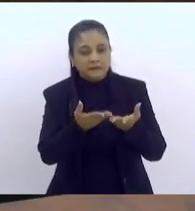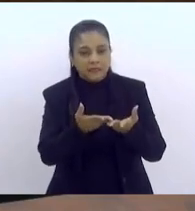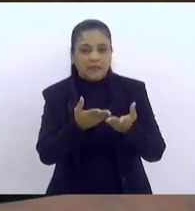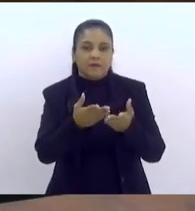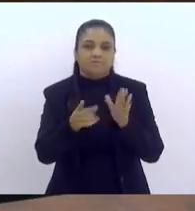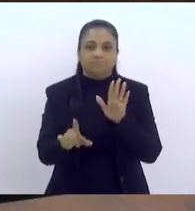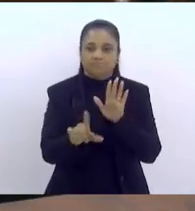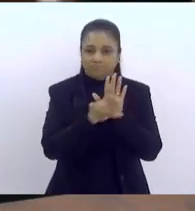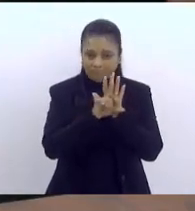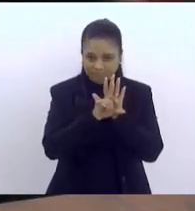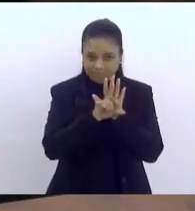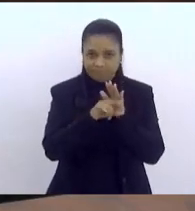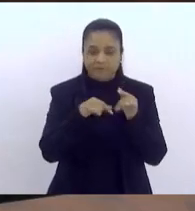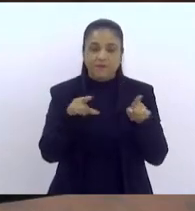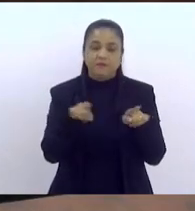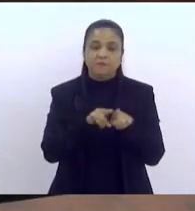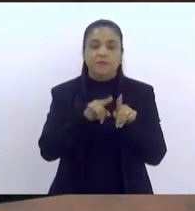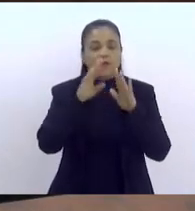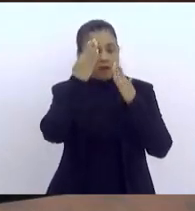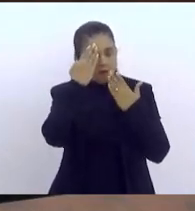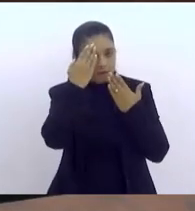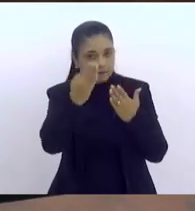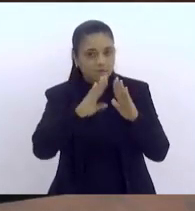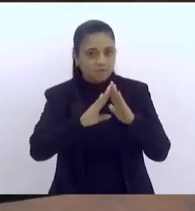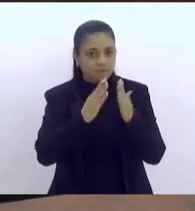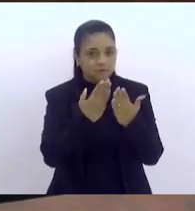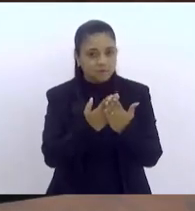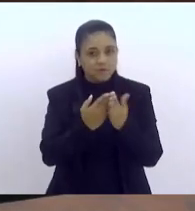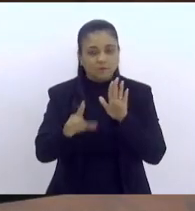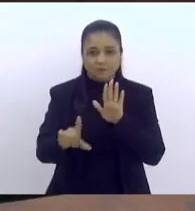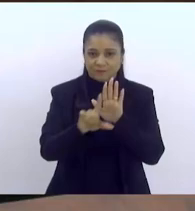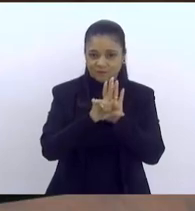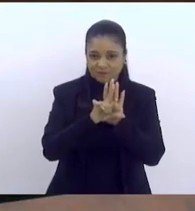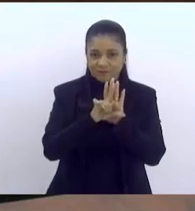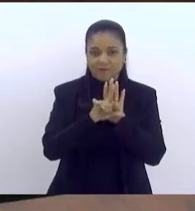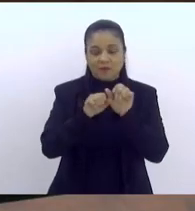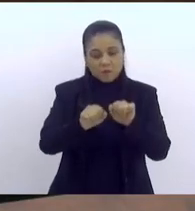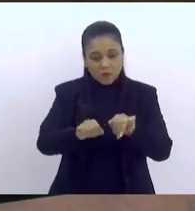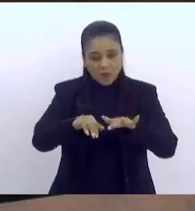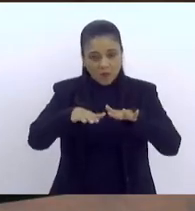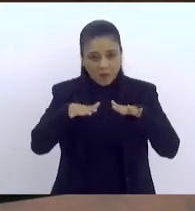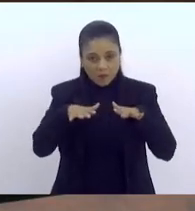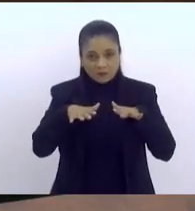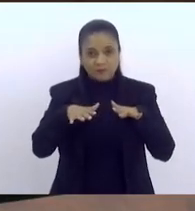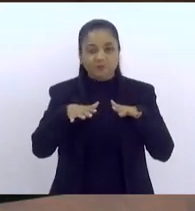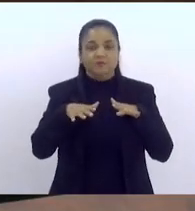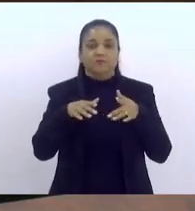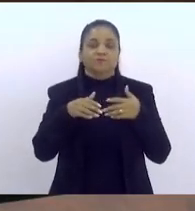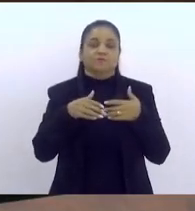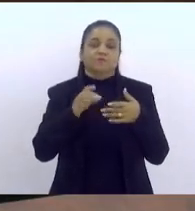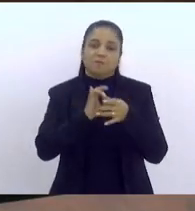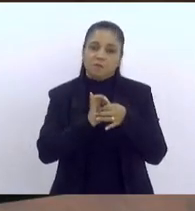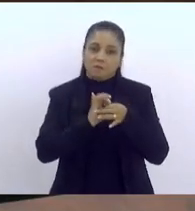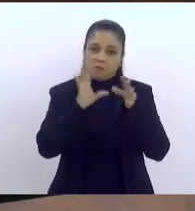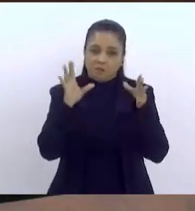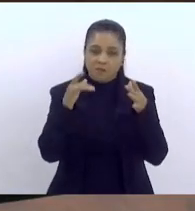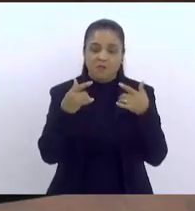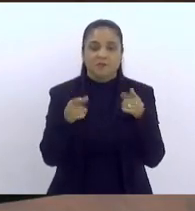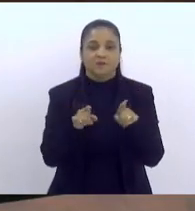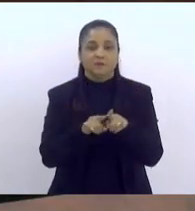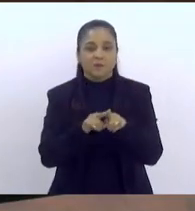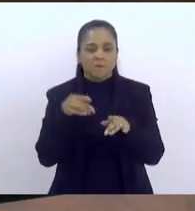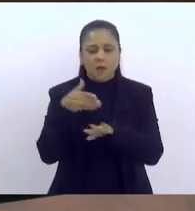agradecer a Escola do Legislativo, porque abriu espaço para do auditório, que ficou lotado com a participação de